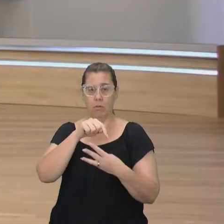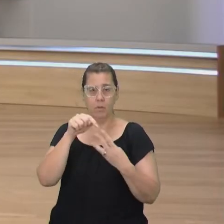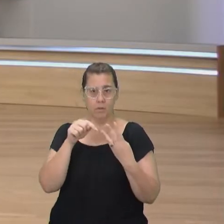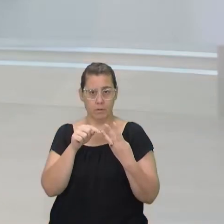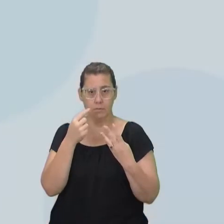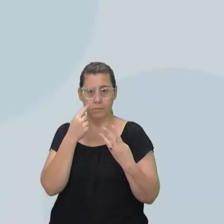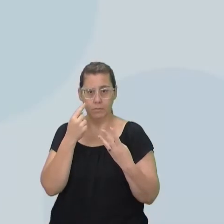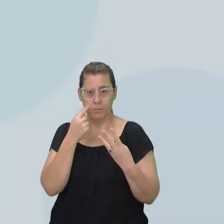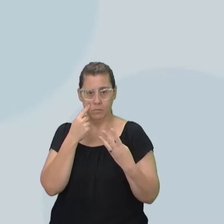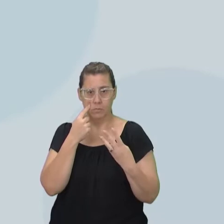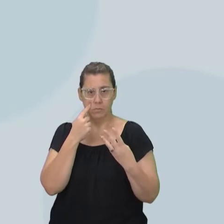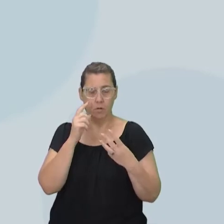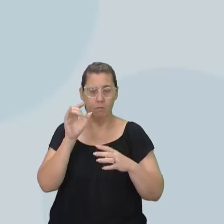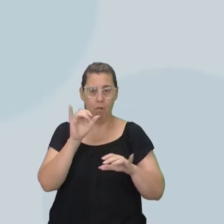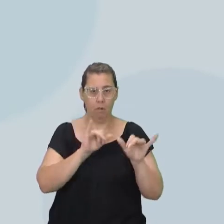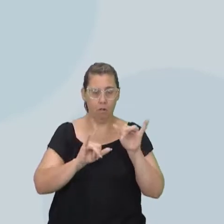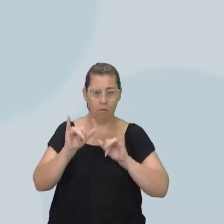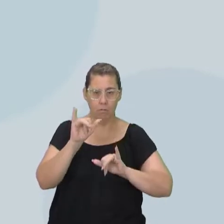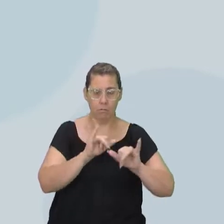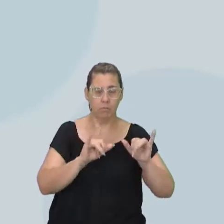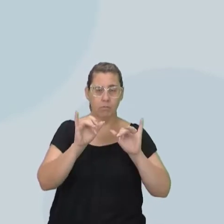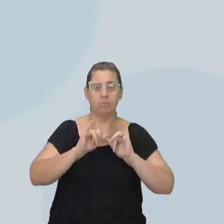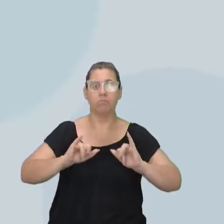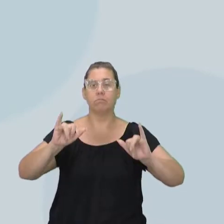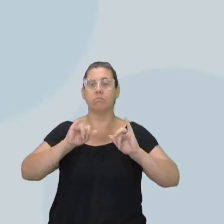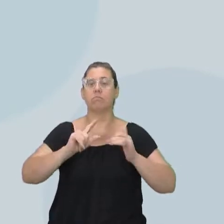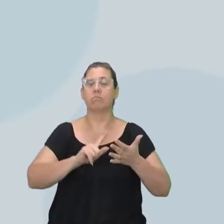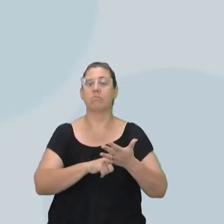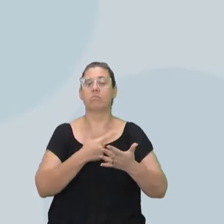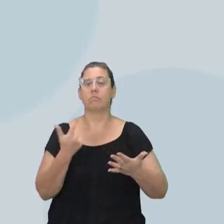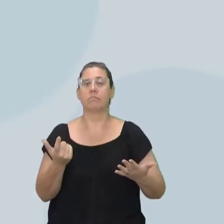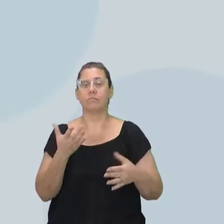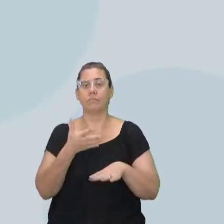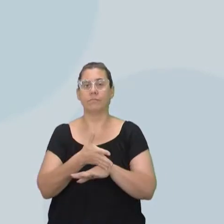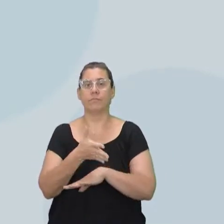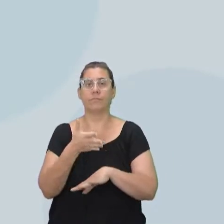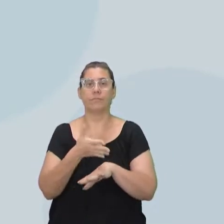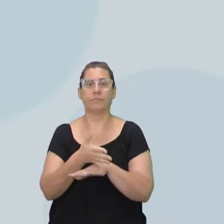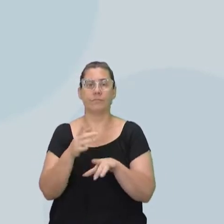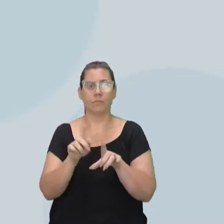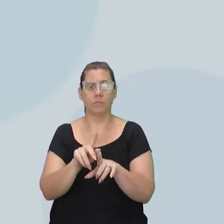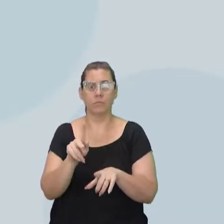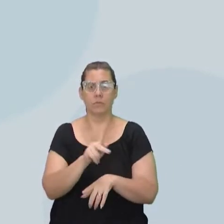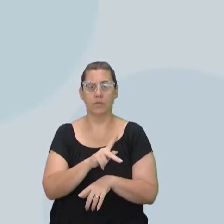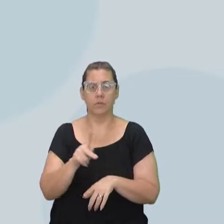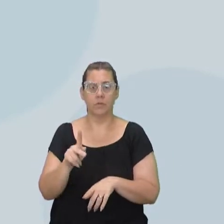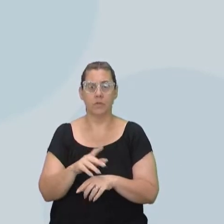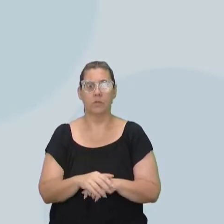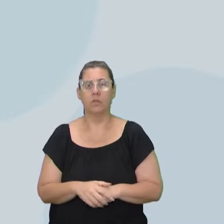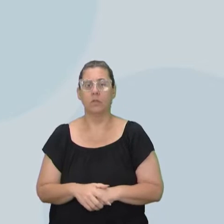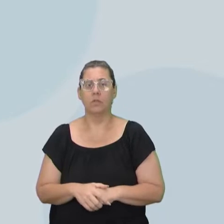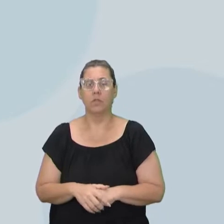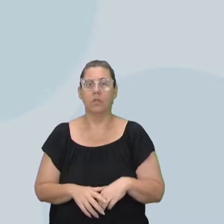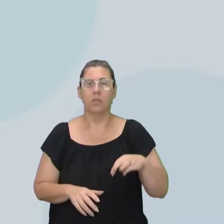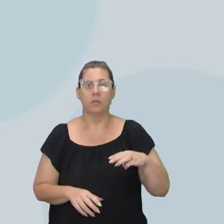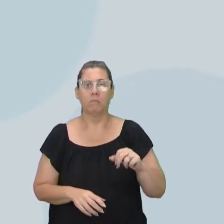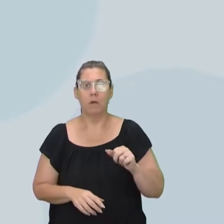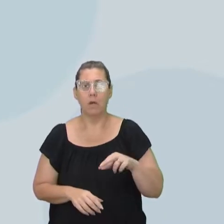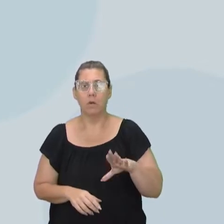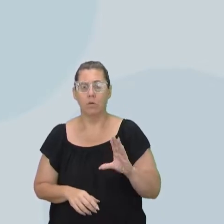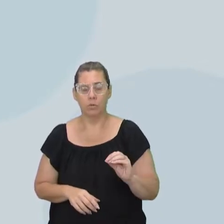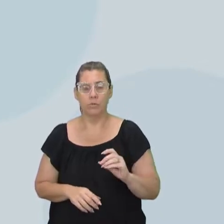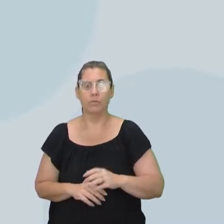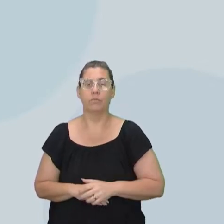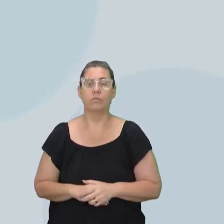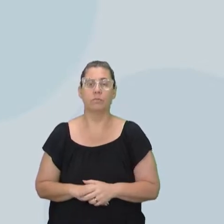Olha só, Laboratório de Produção Jornalística, do qual participa como professor, o professor Mauro Farias, meu